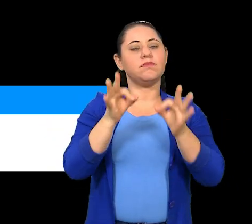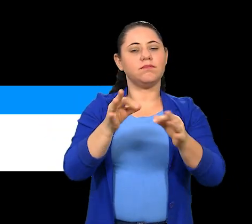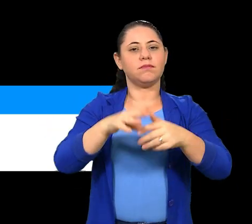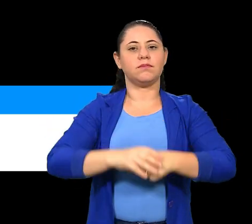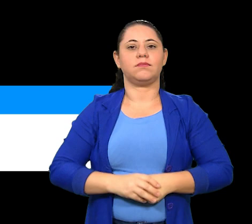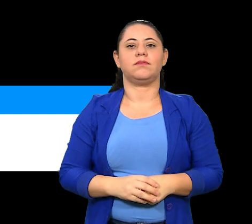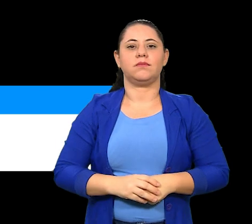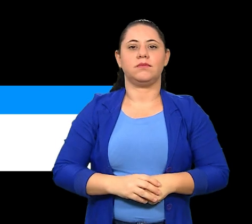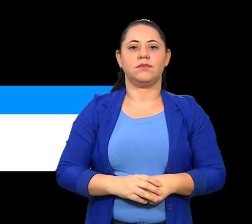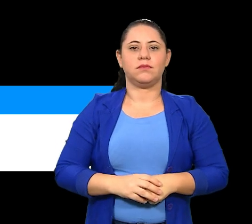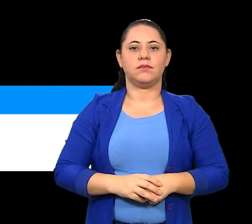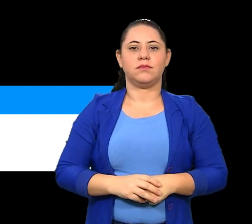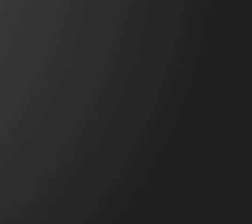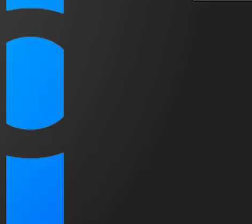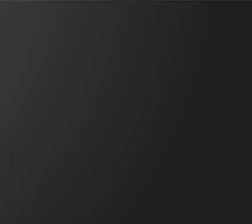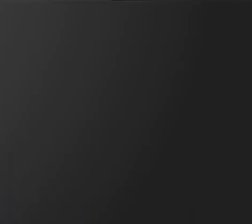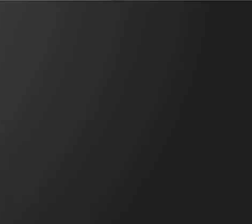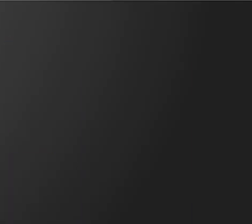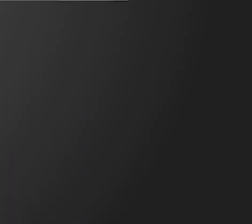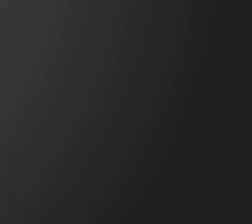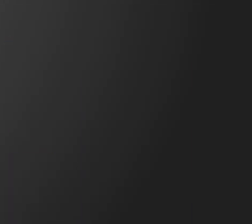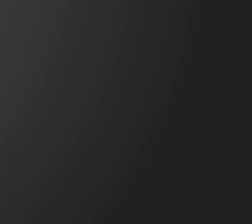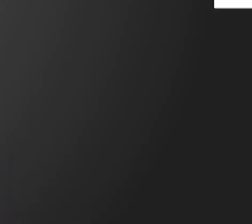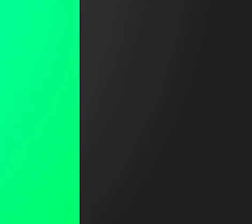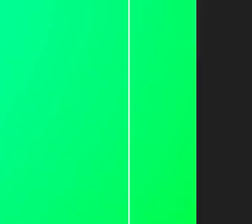dentro das quatro linhas da Constituição